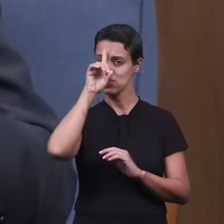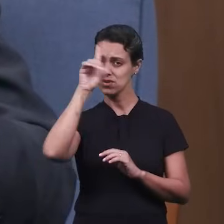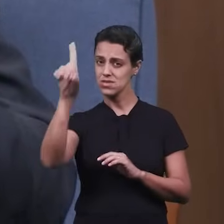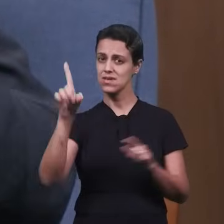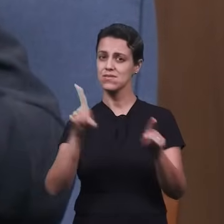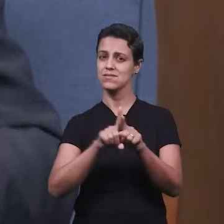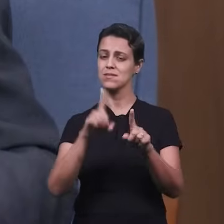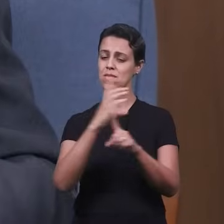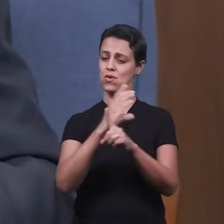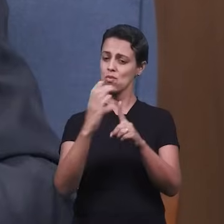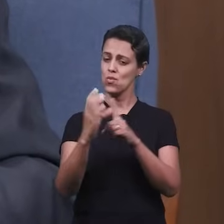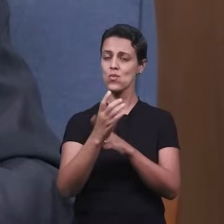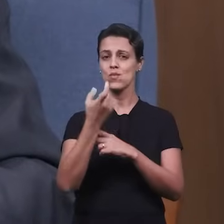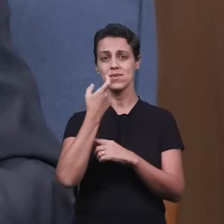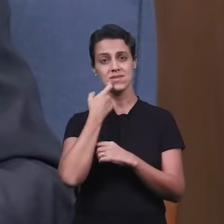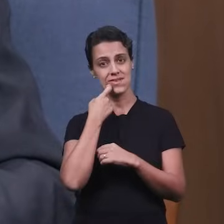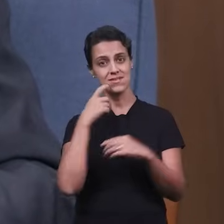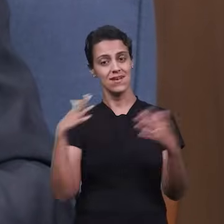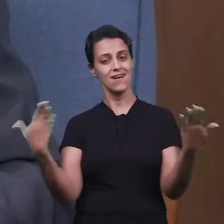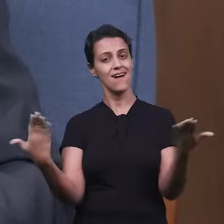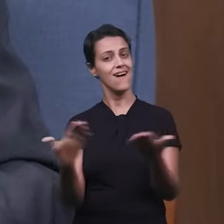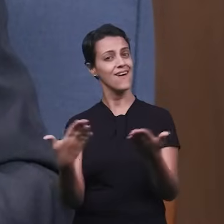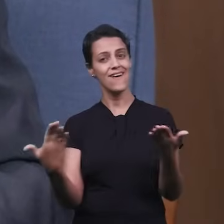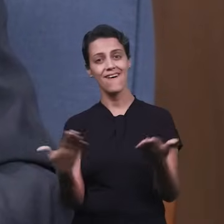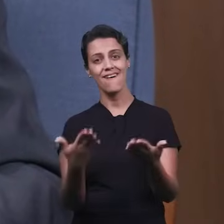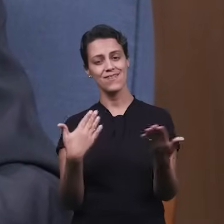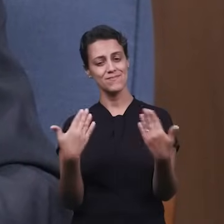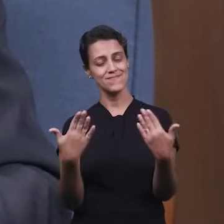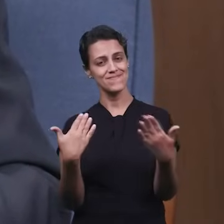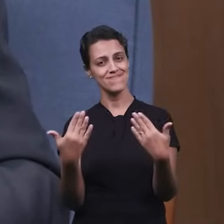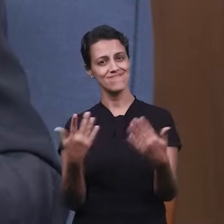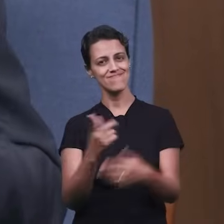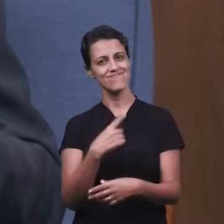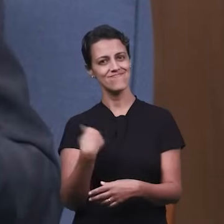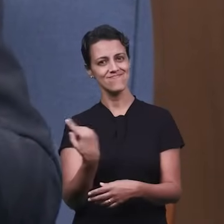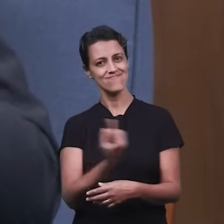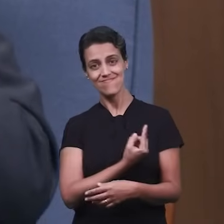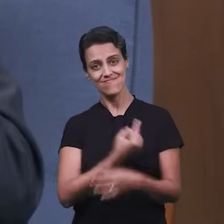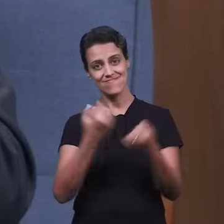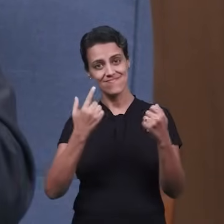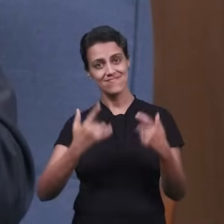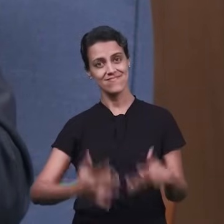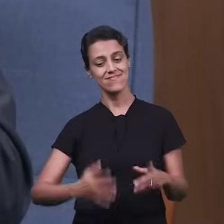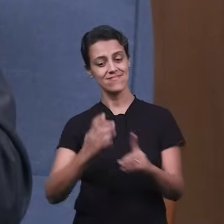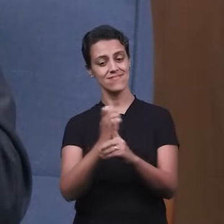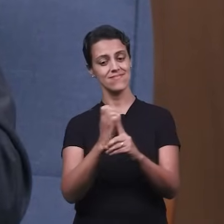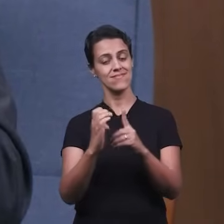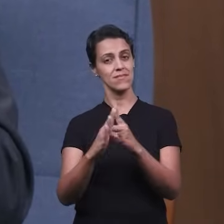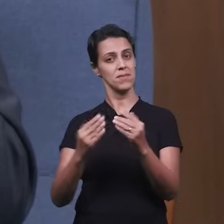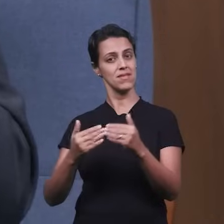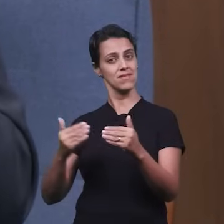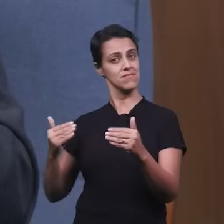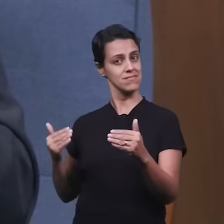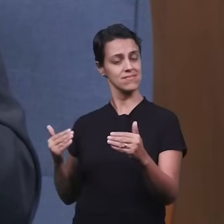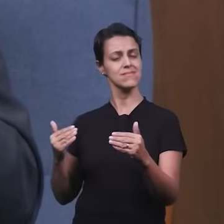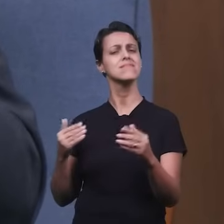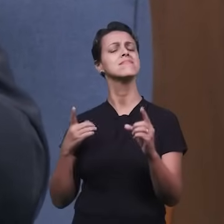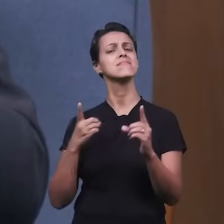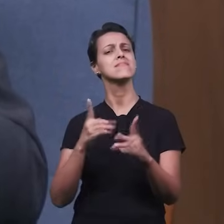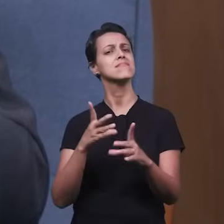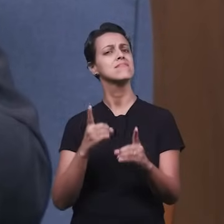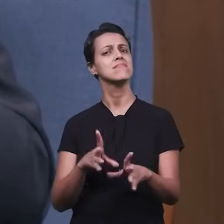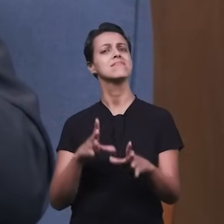da sexta-feira, e agora vai conversar com a gente sobre o que foi trazido na última Escola Bíblica Dominical, como ensino,